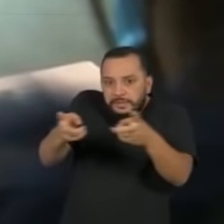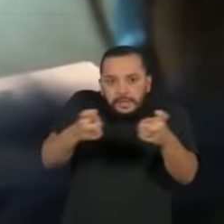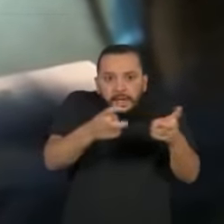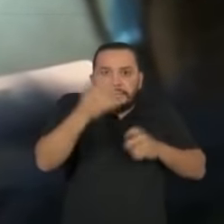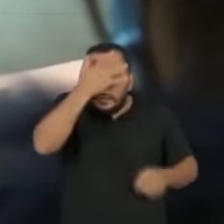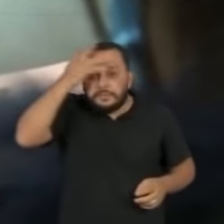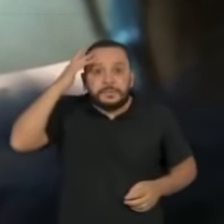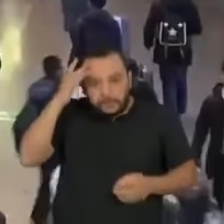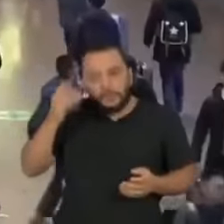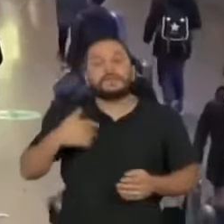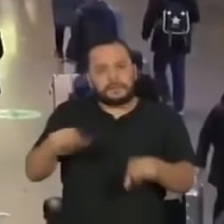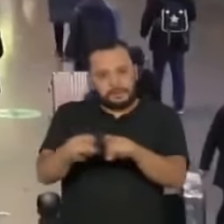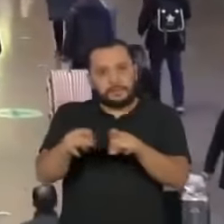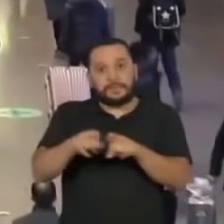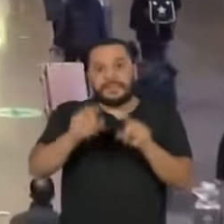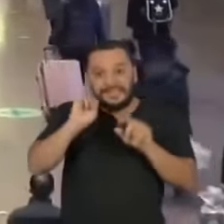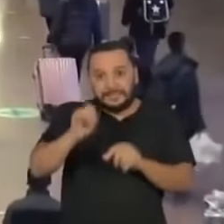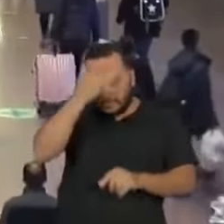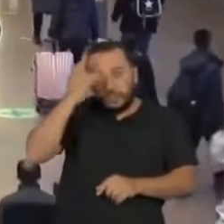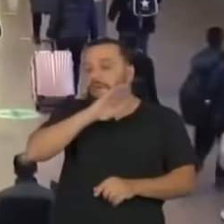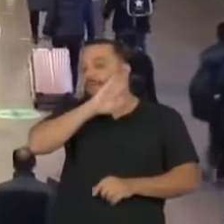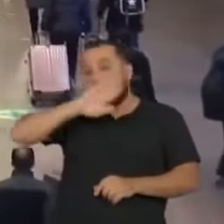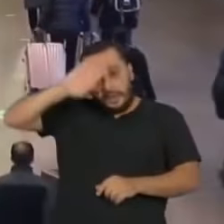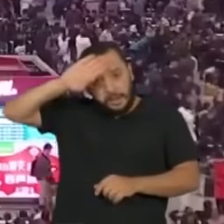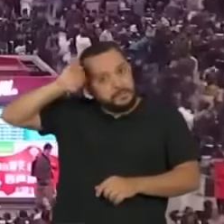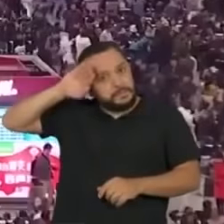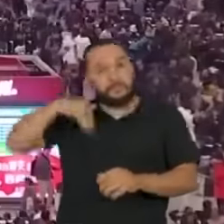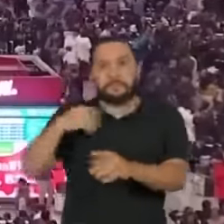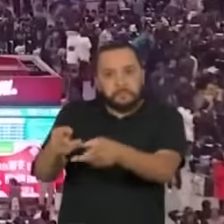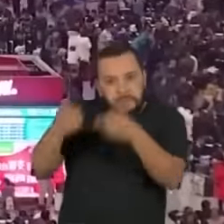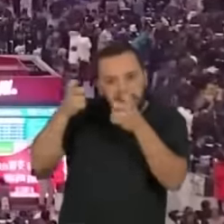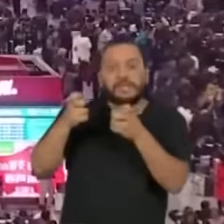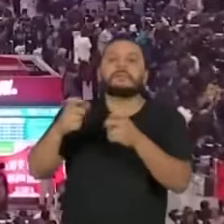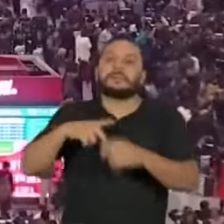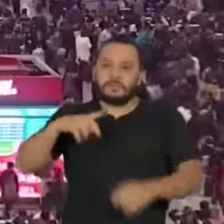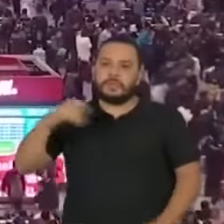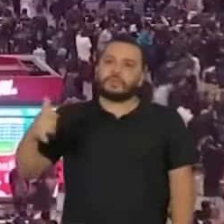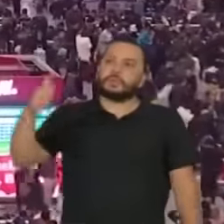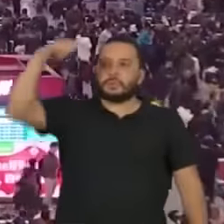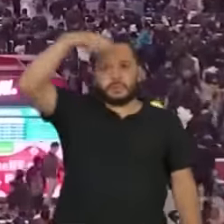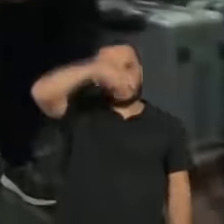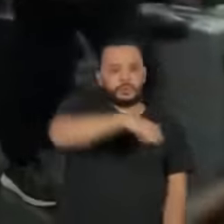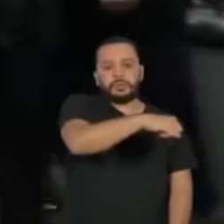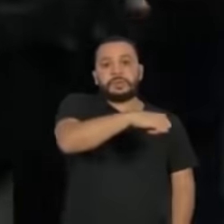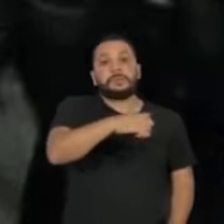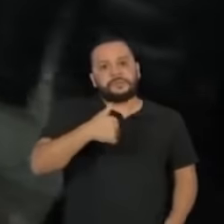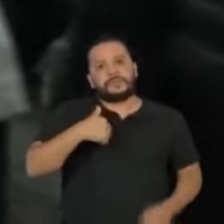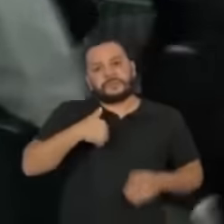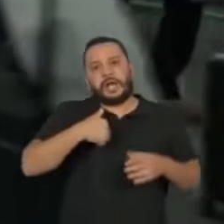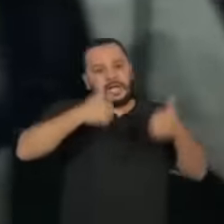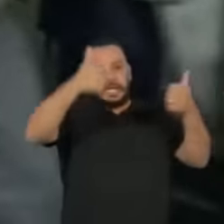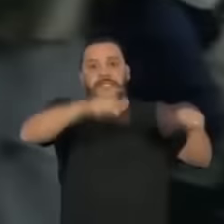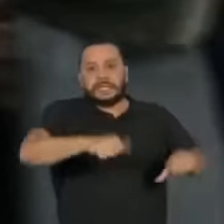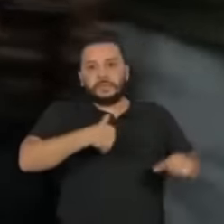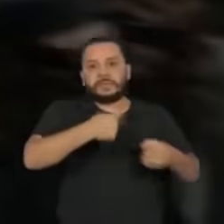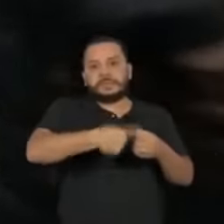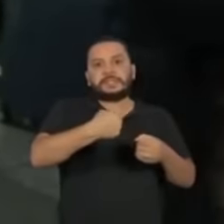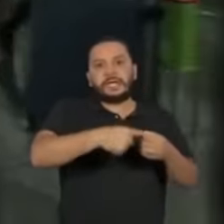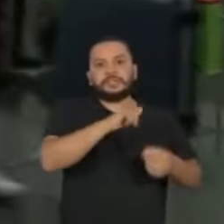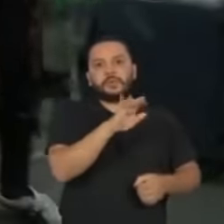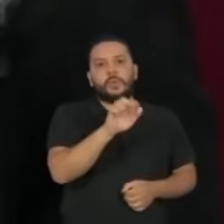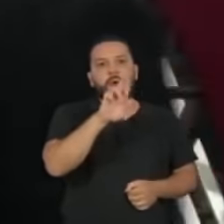corporal, como a febre. Muitas companhias aéreas da China cancelaram os voos para a cidade de Wuhan e nas empresas os